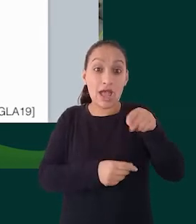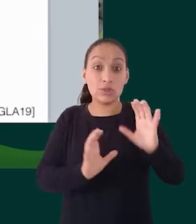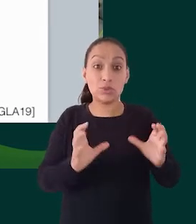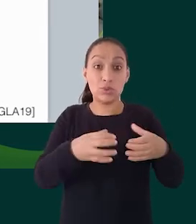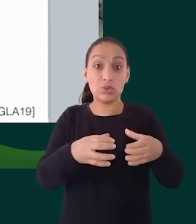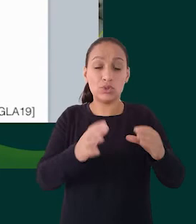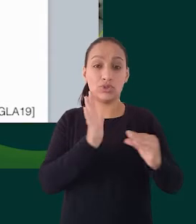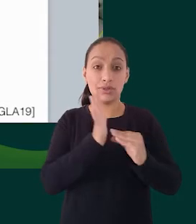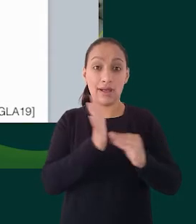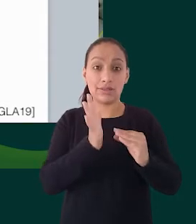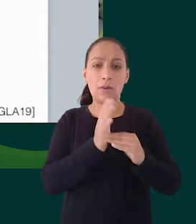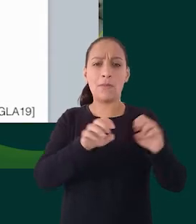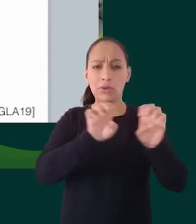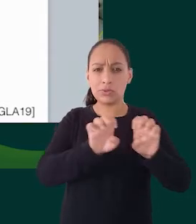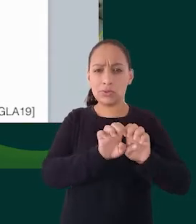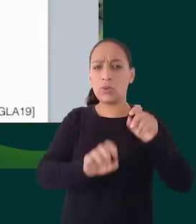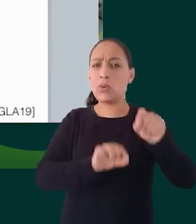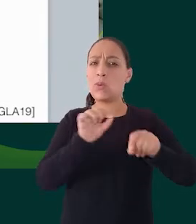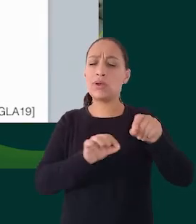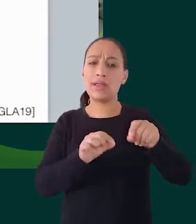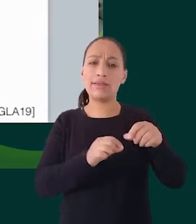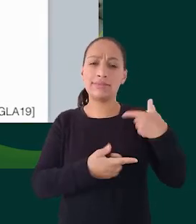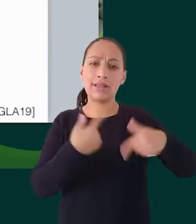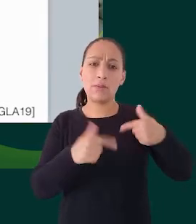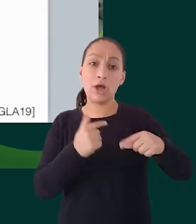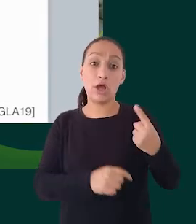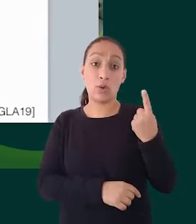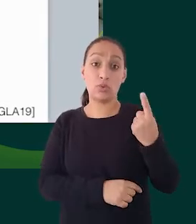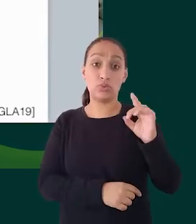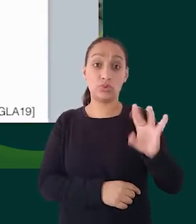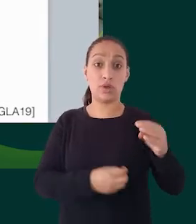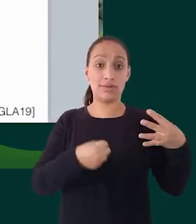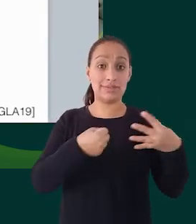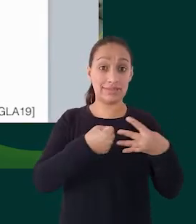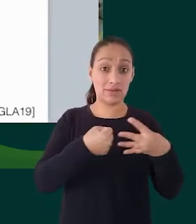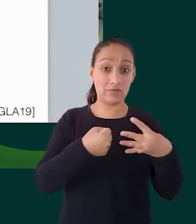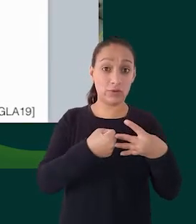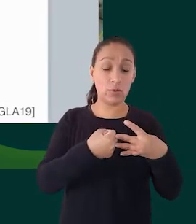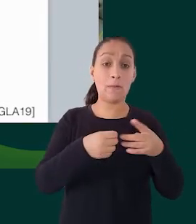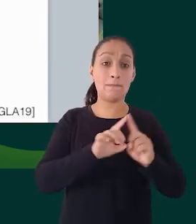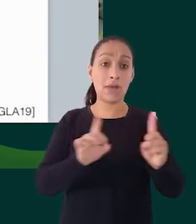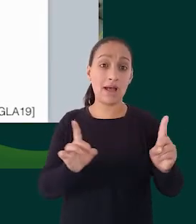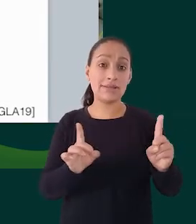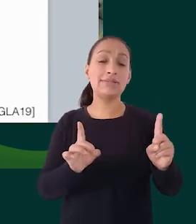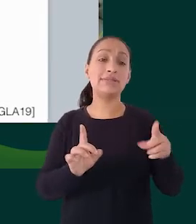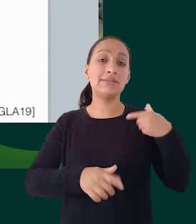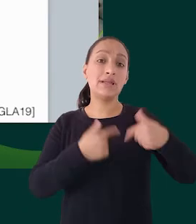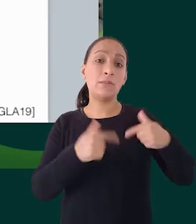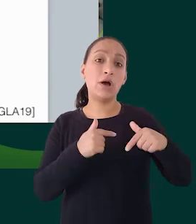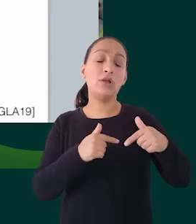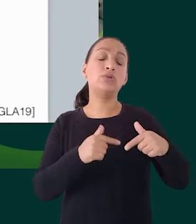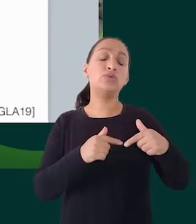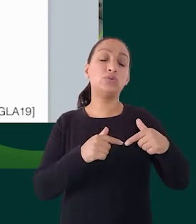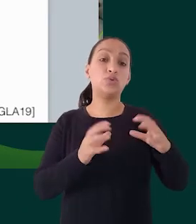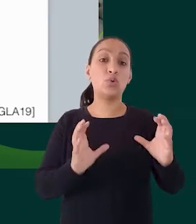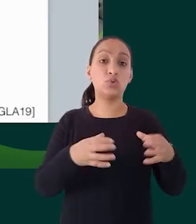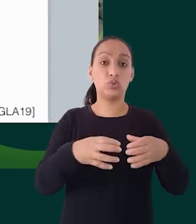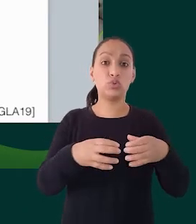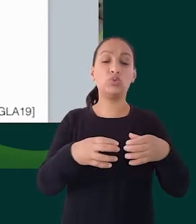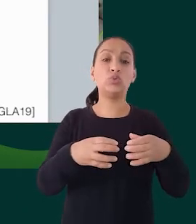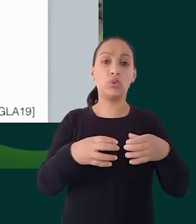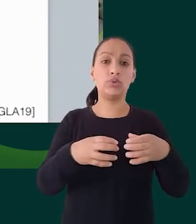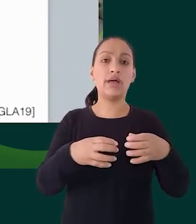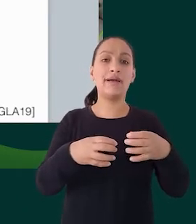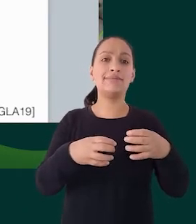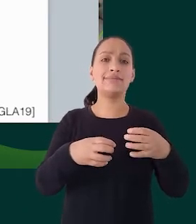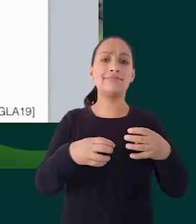uma infraestrutura que trabalha em um servidor somente, mas pode ser uma infraestrutura que trabalha num conjunto de servidores gigantesco. Então, ele